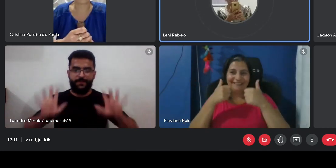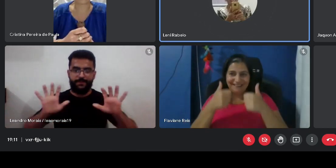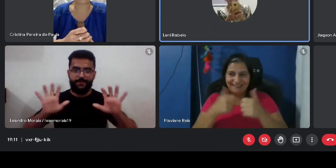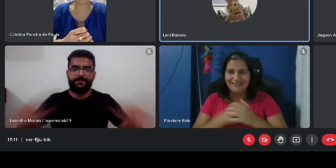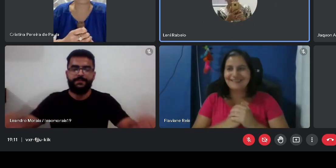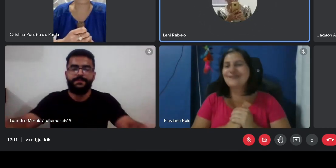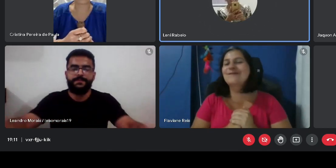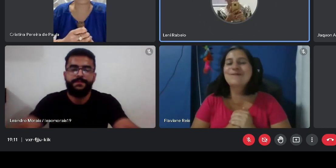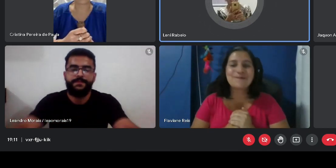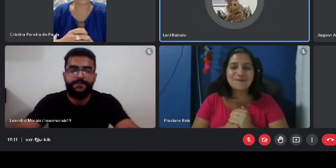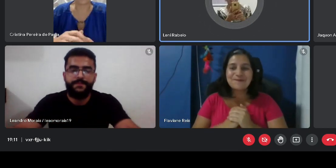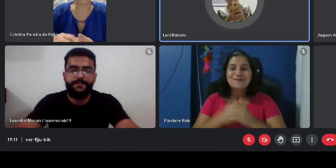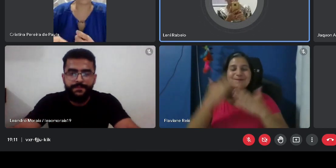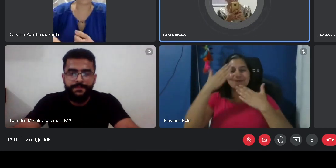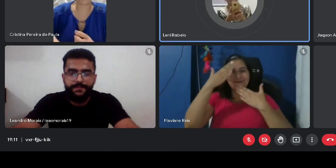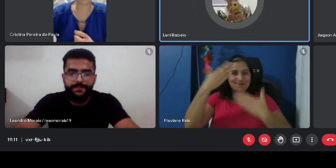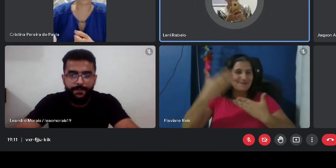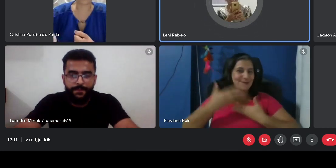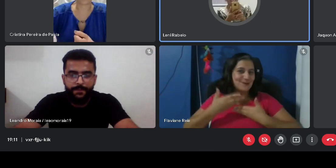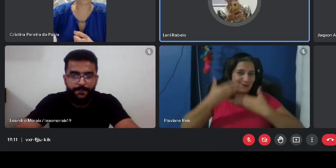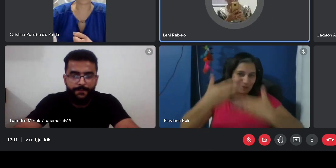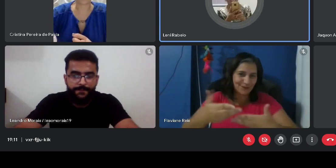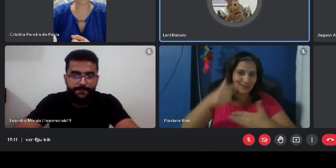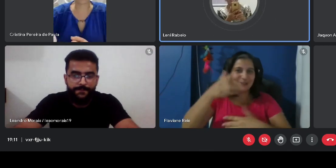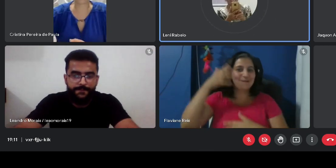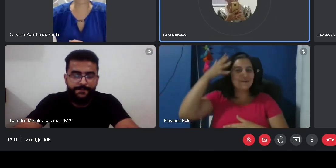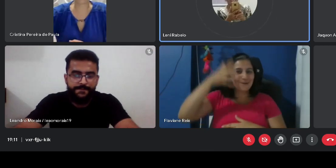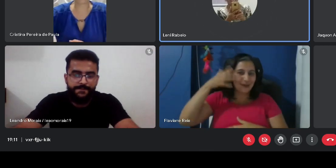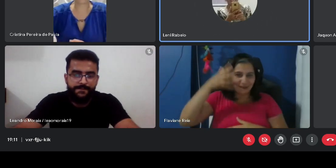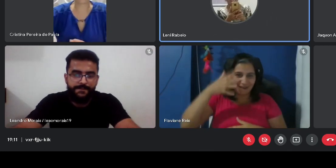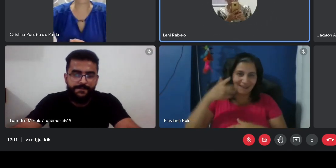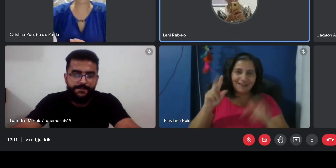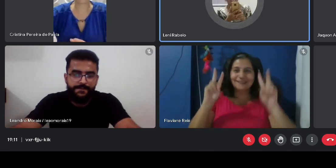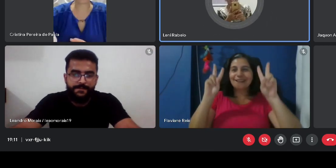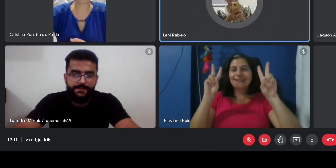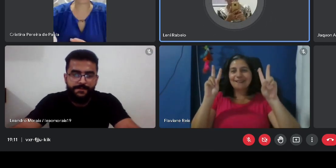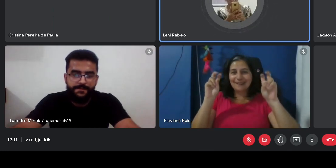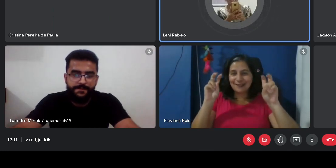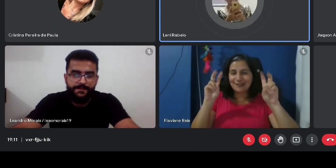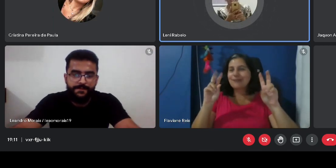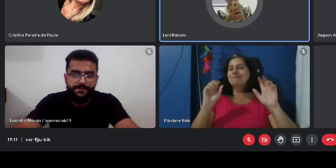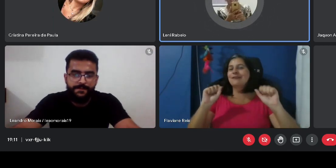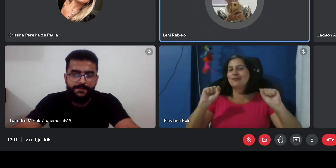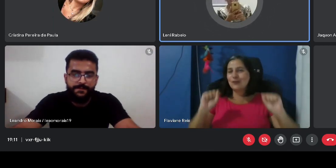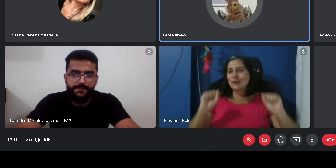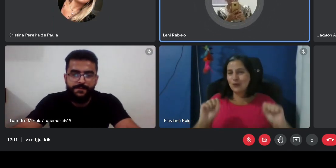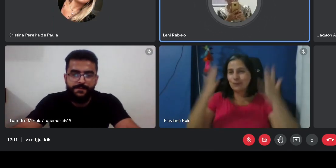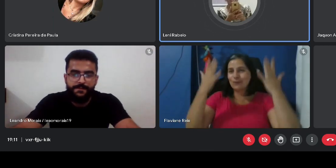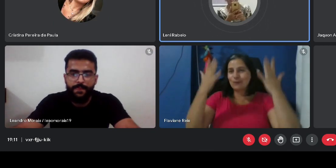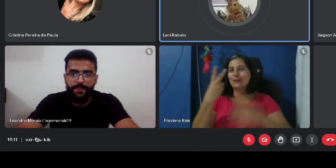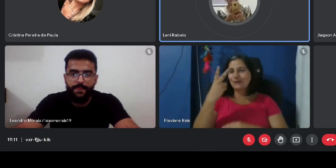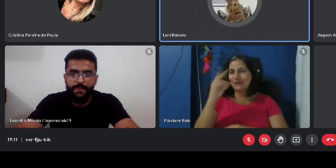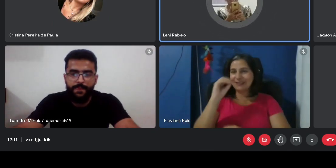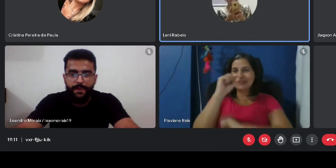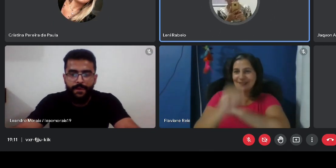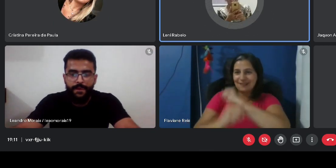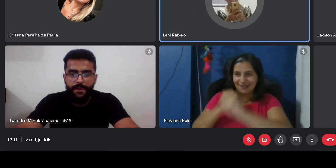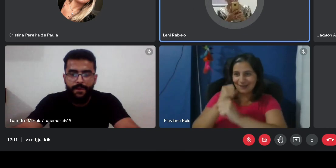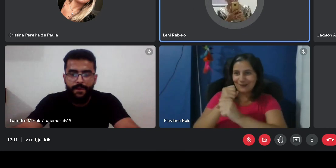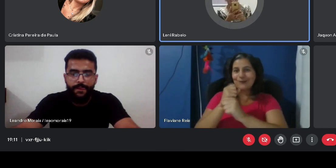Federal do Sul da Bahia, esse é o sinal. Então, muito obrigada pelo